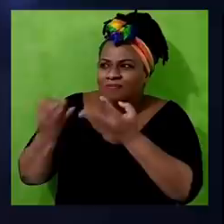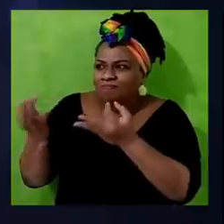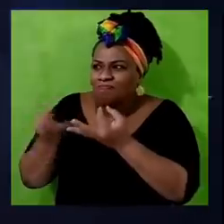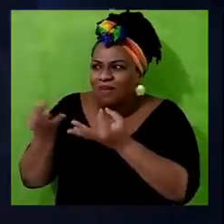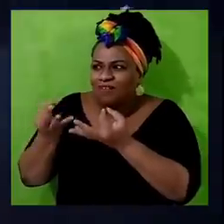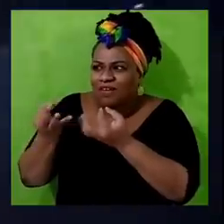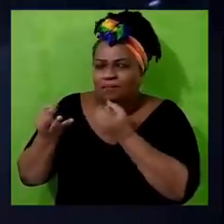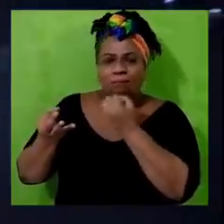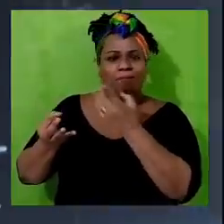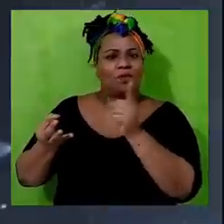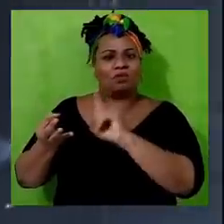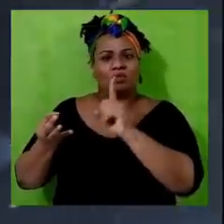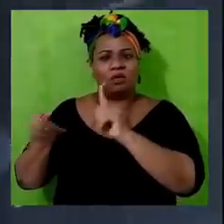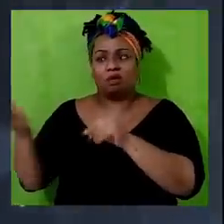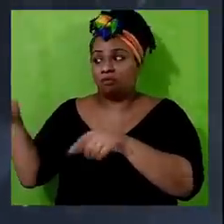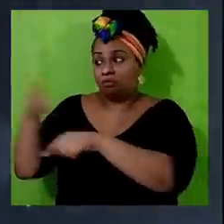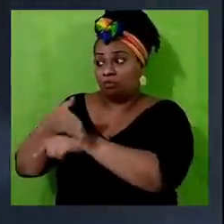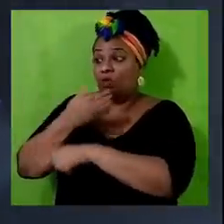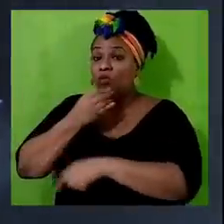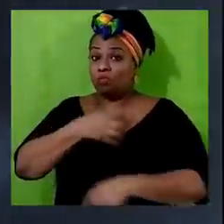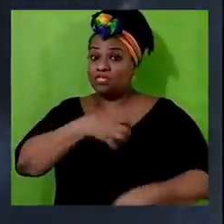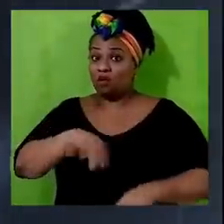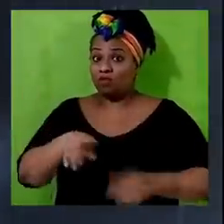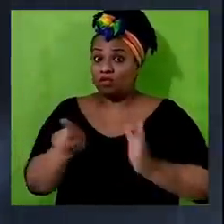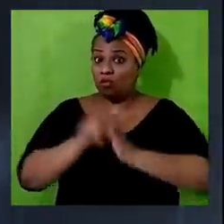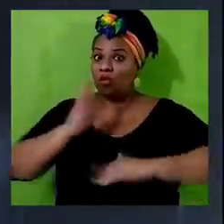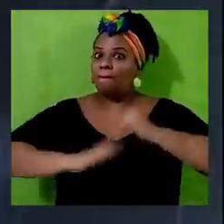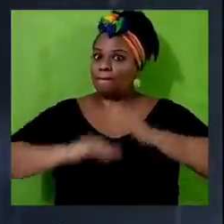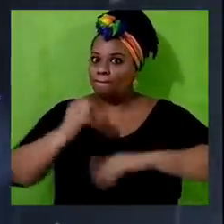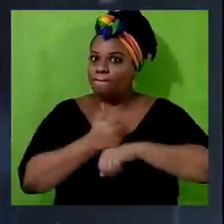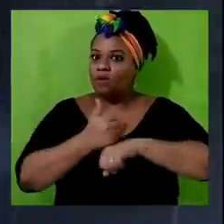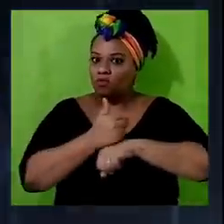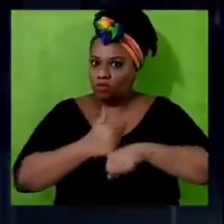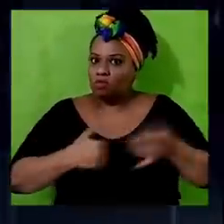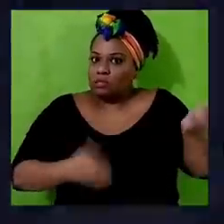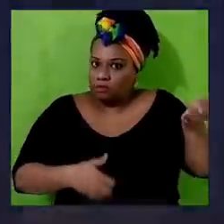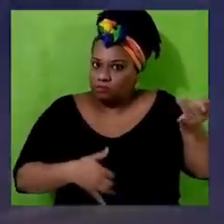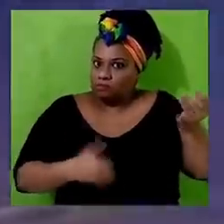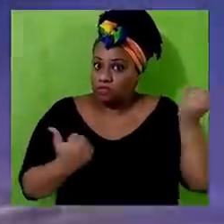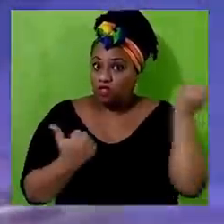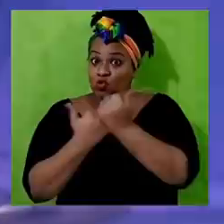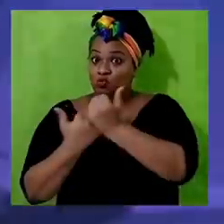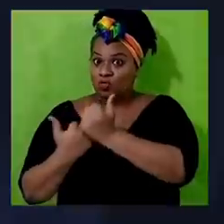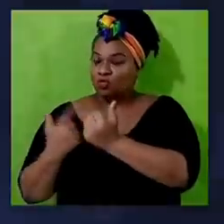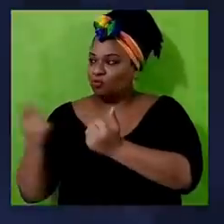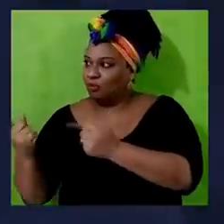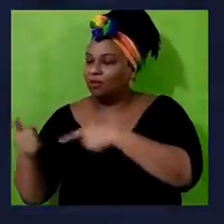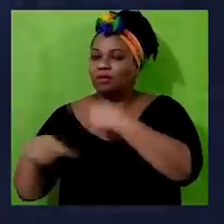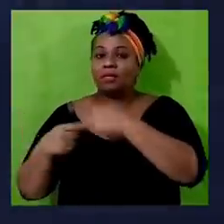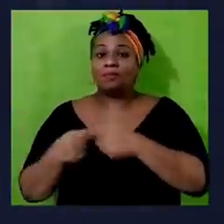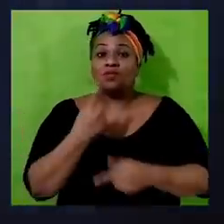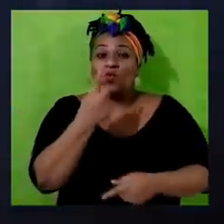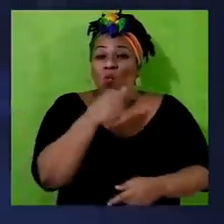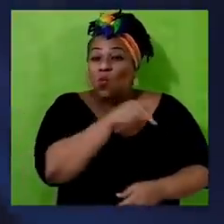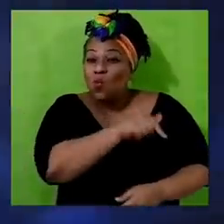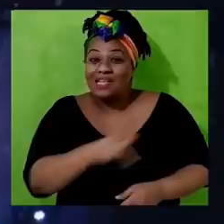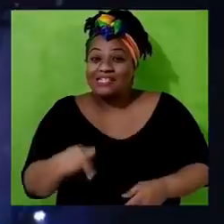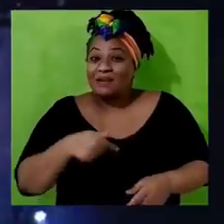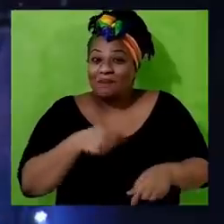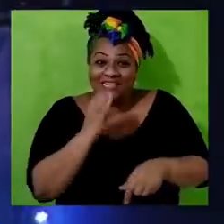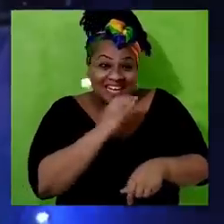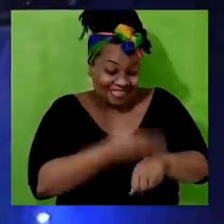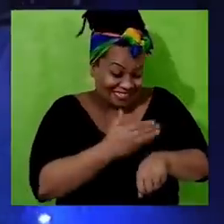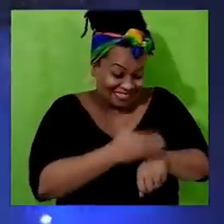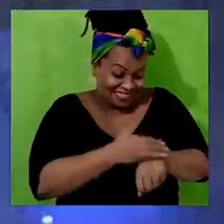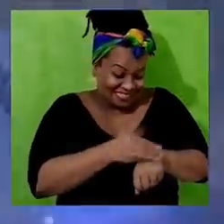Aí, diante disso, não ficou legal, aí Gordão, baixista de Salvador, foi ensaiar o DVD. Eu tive uma semana de ensaio